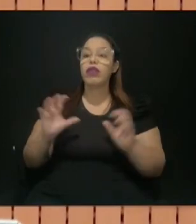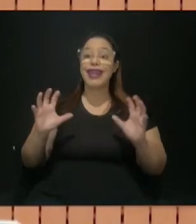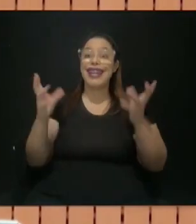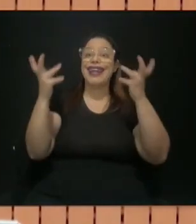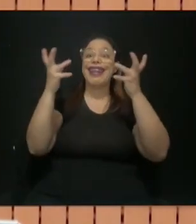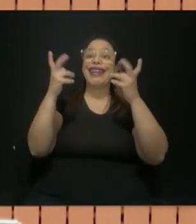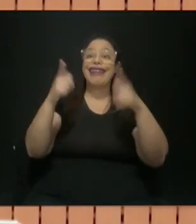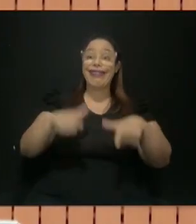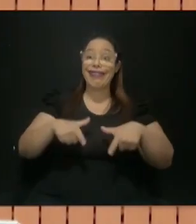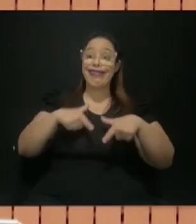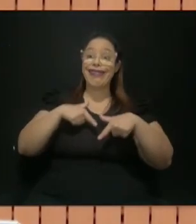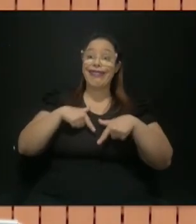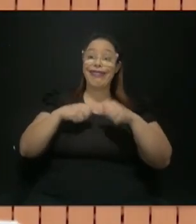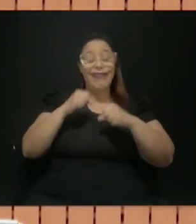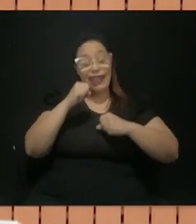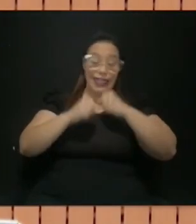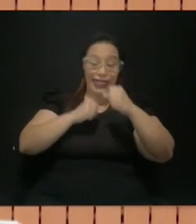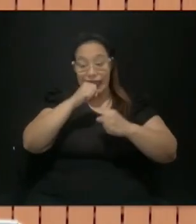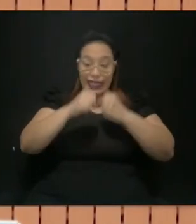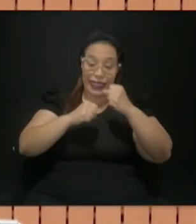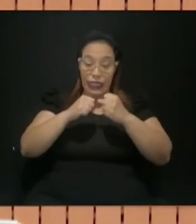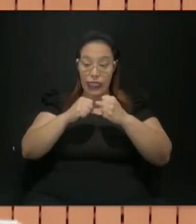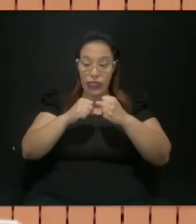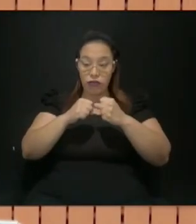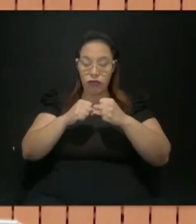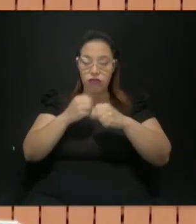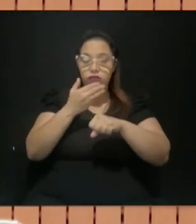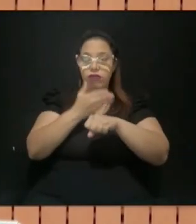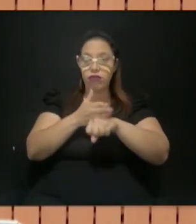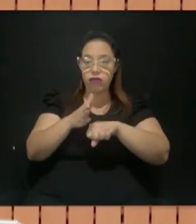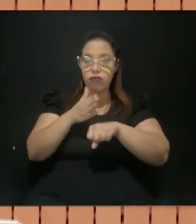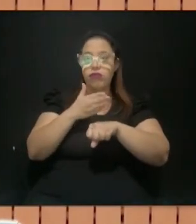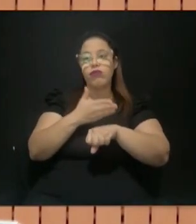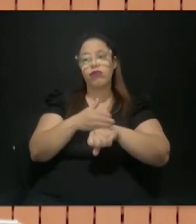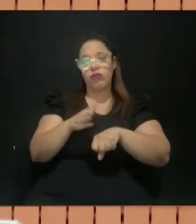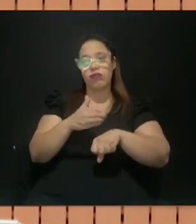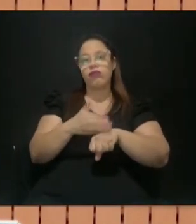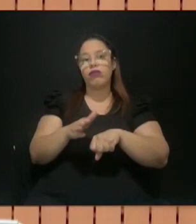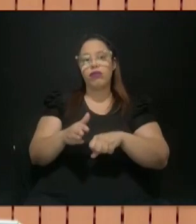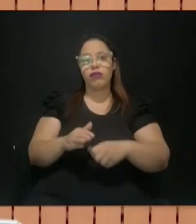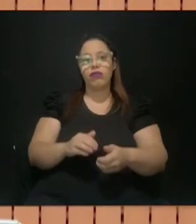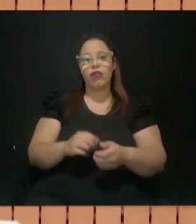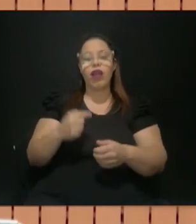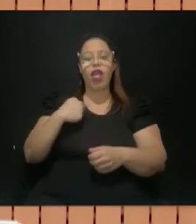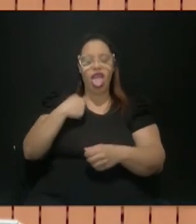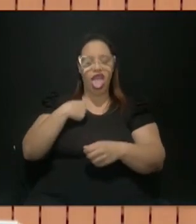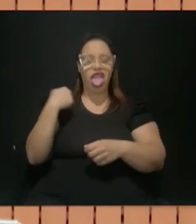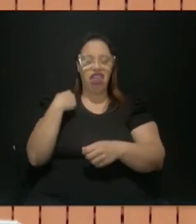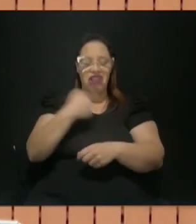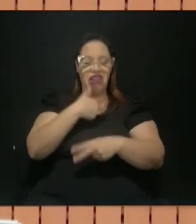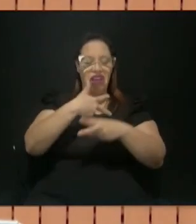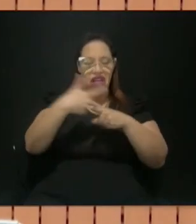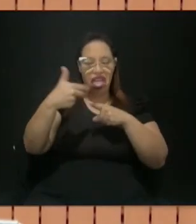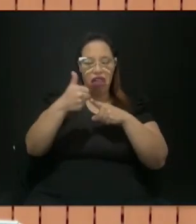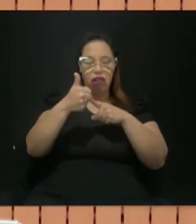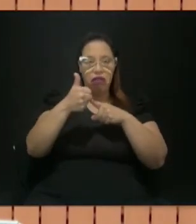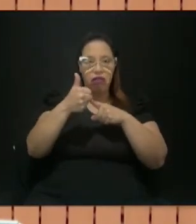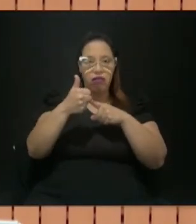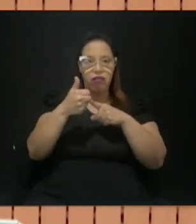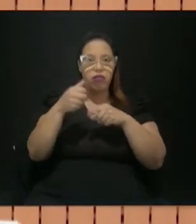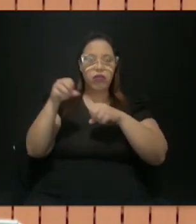a corrida nos treinos. E a nossa vitória como educadores,